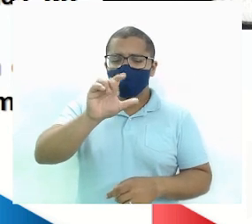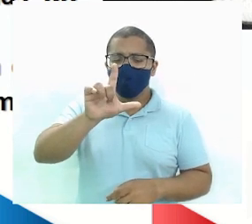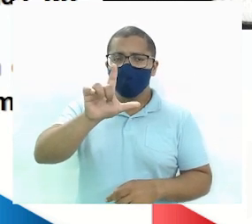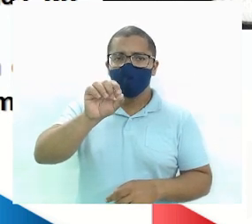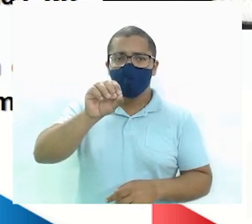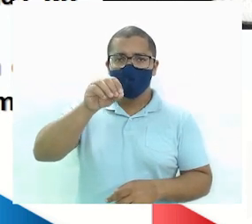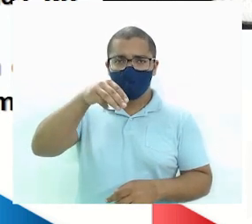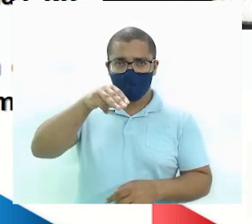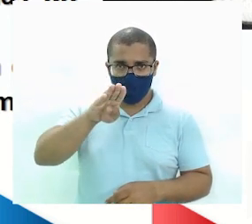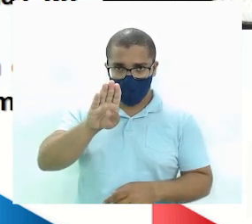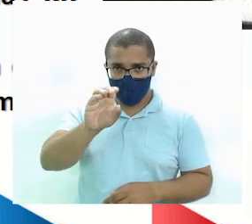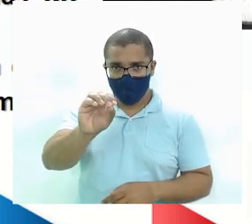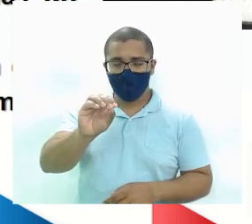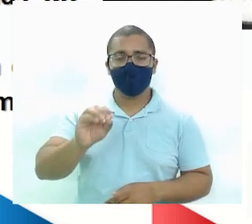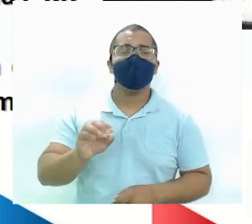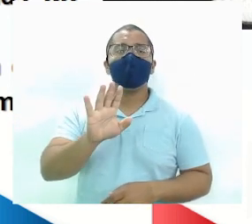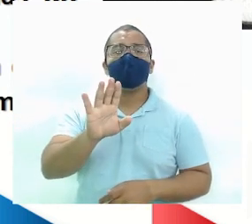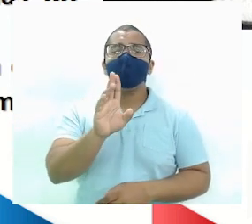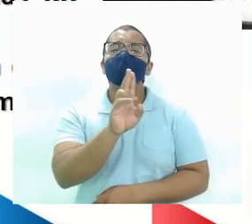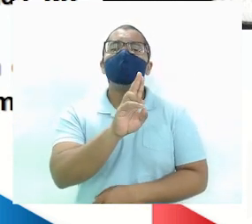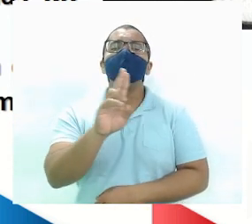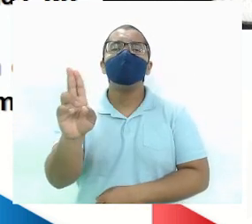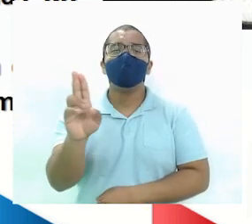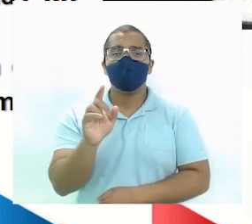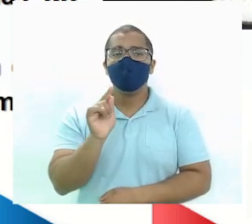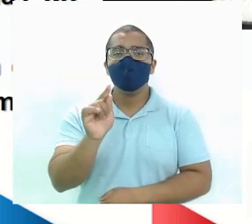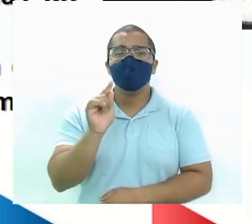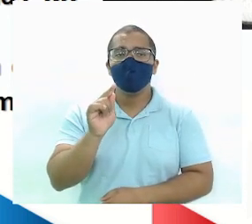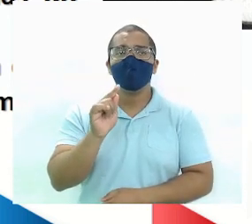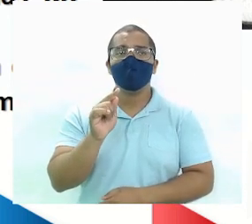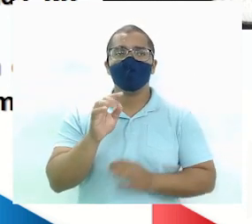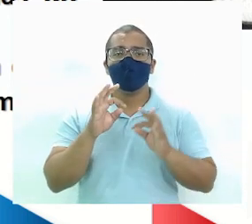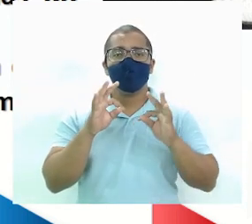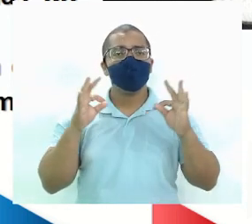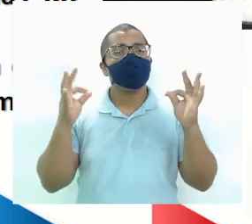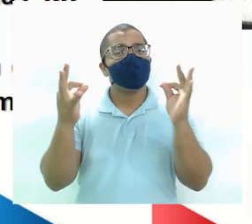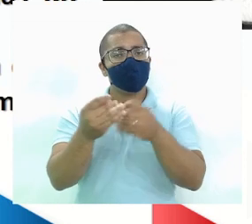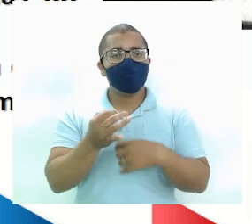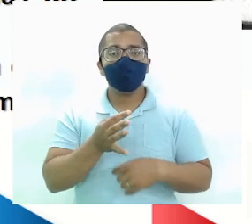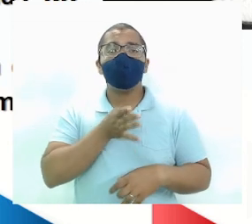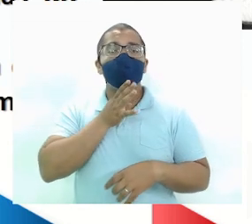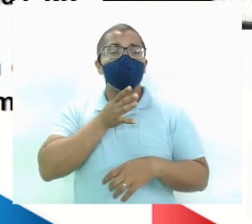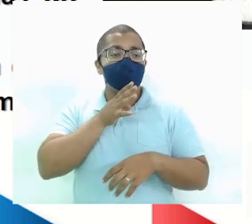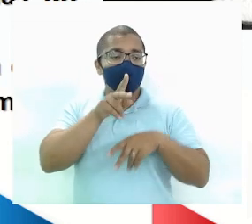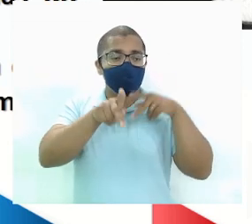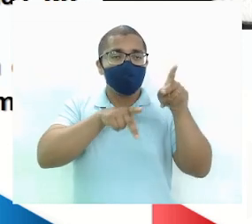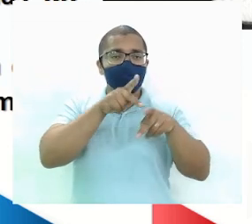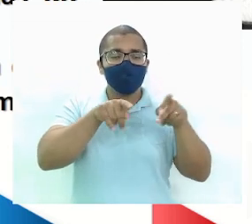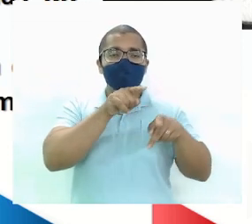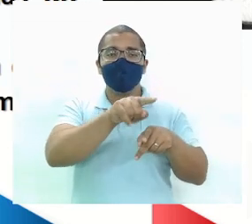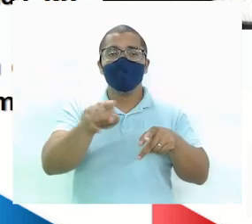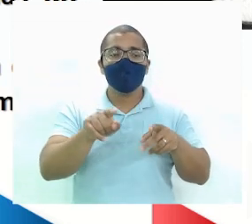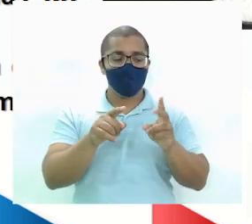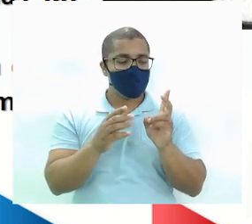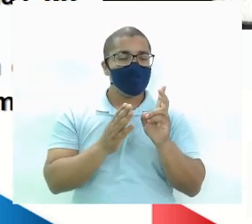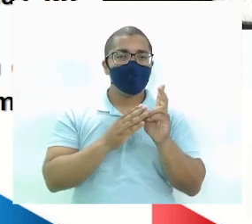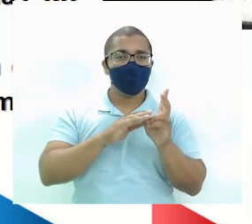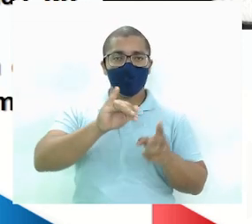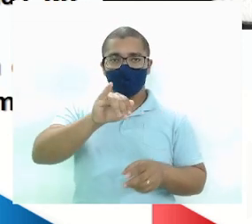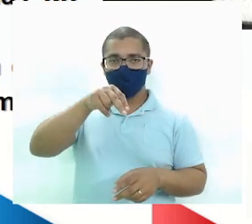certo? E aí a nomenclatura que ficou conhecida para designar estes povos foi índio, devido a um